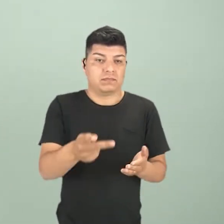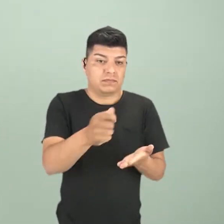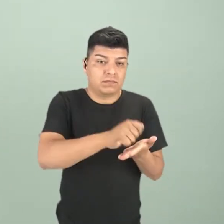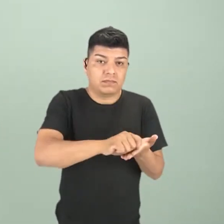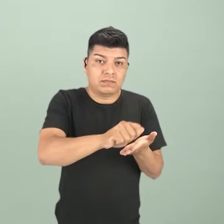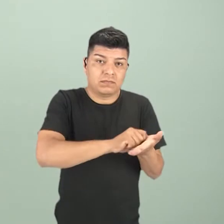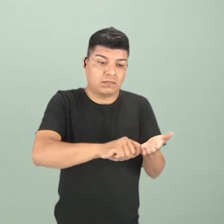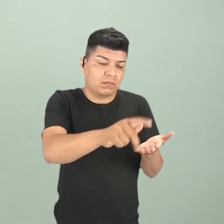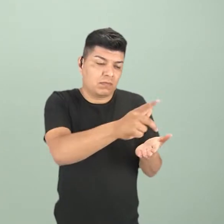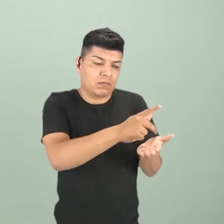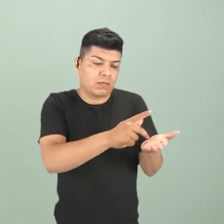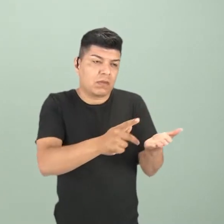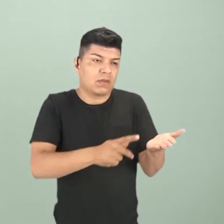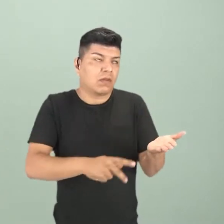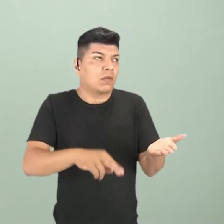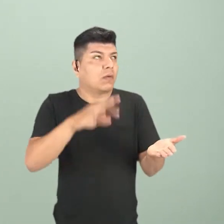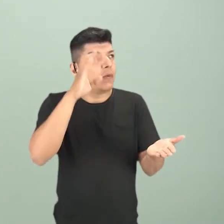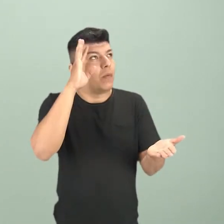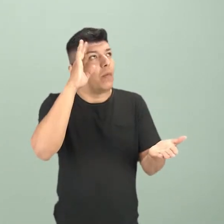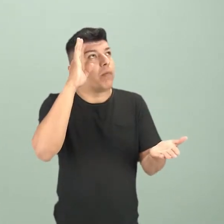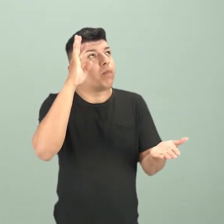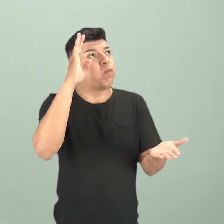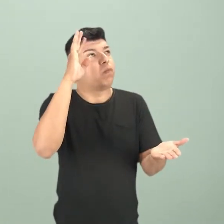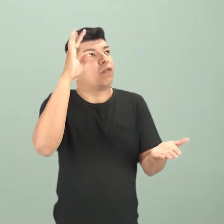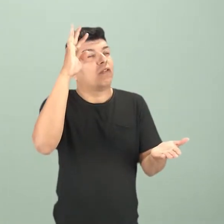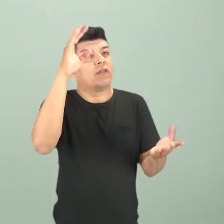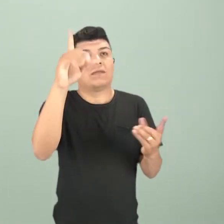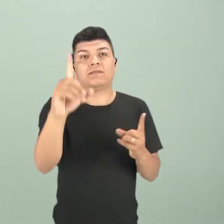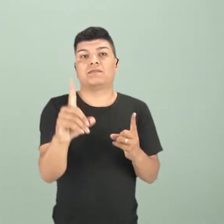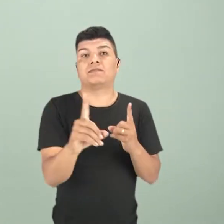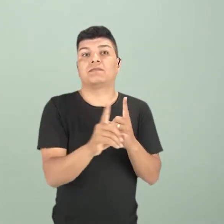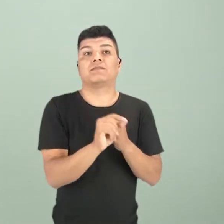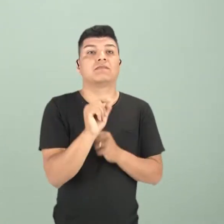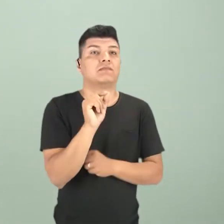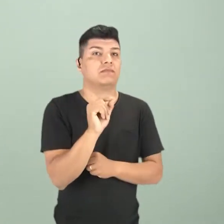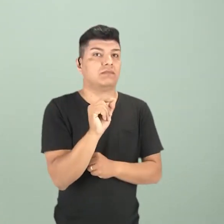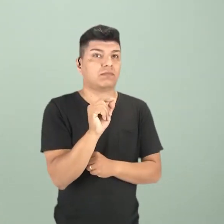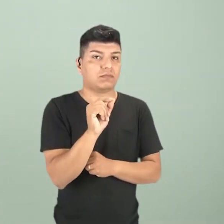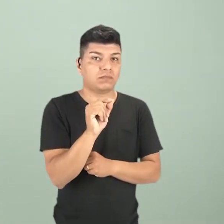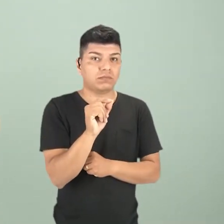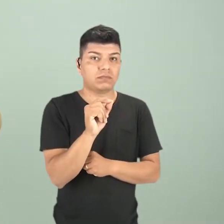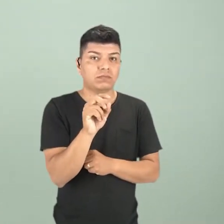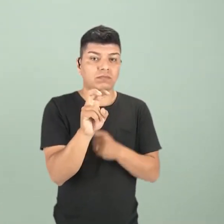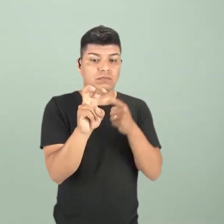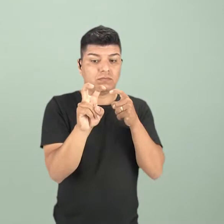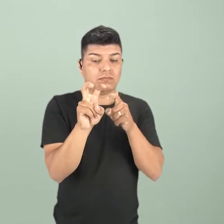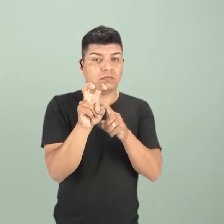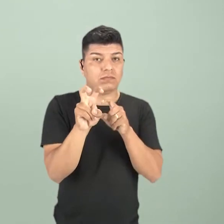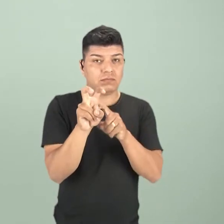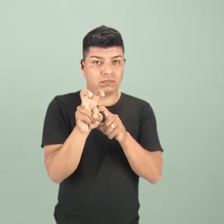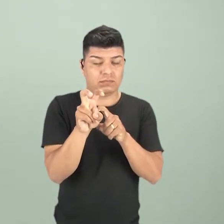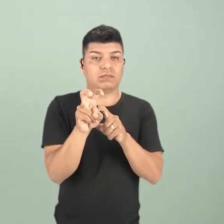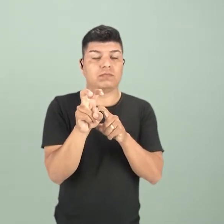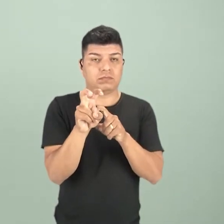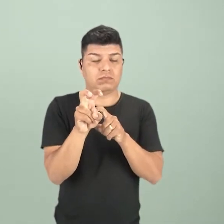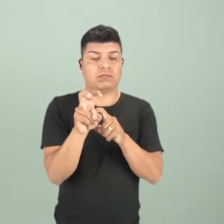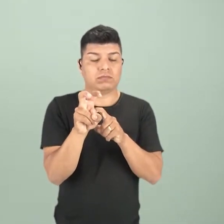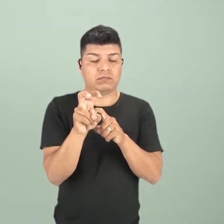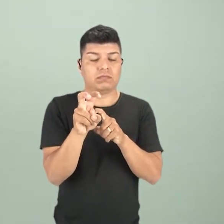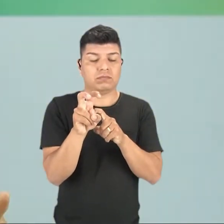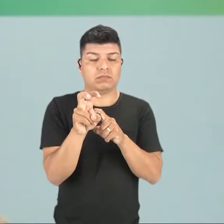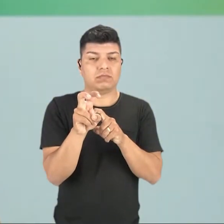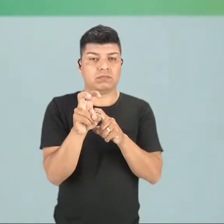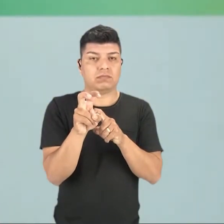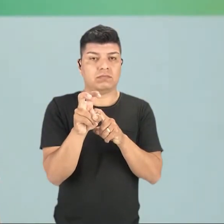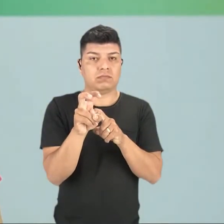poemas pensamentos que iam ao encontro de 5 preceitos,